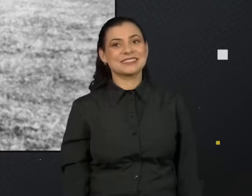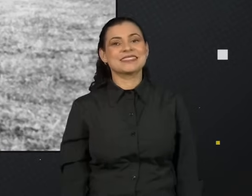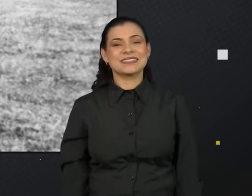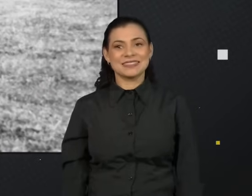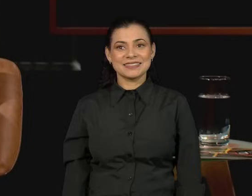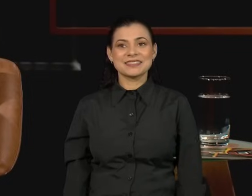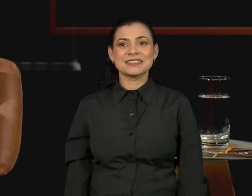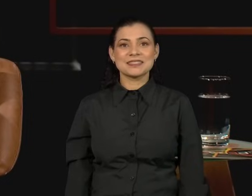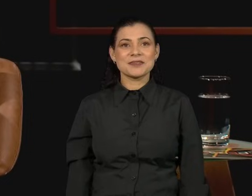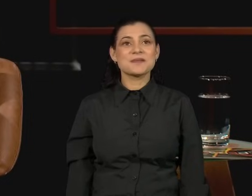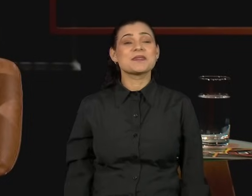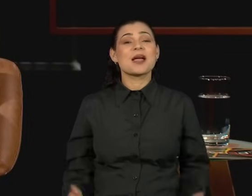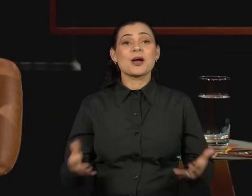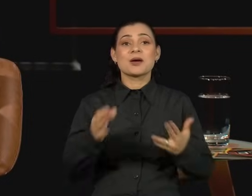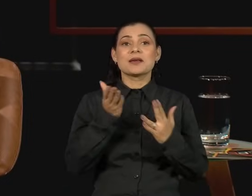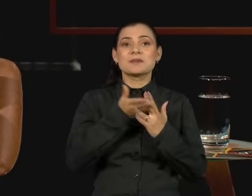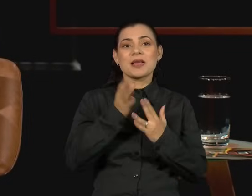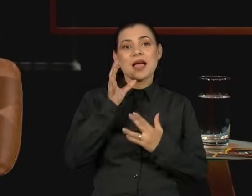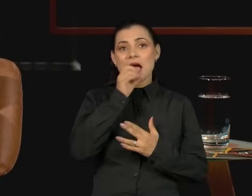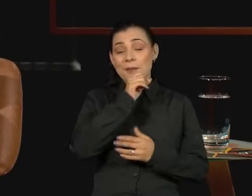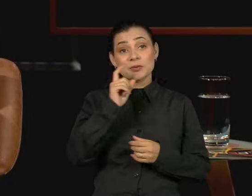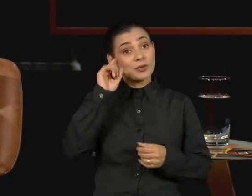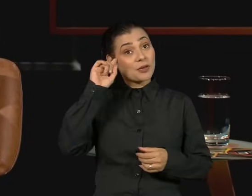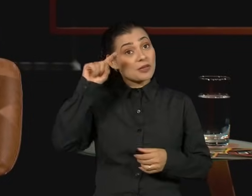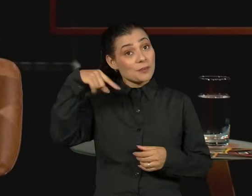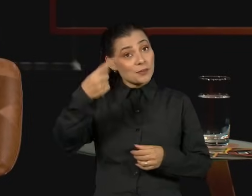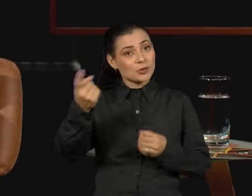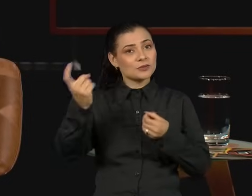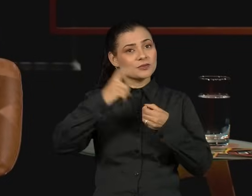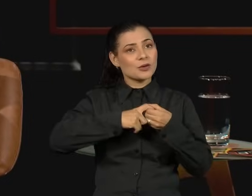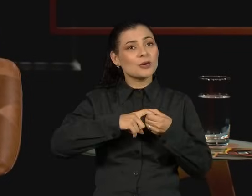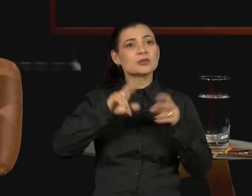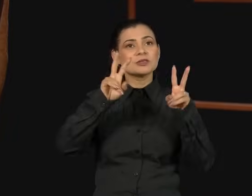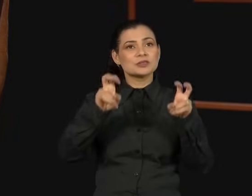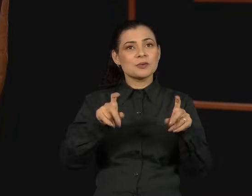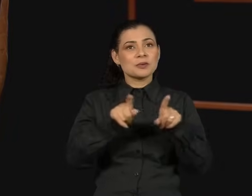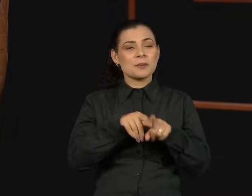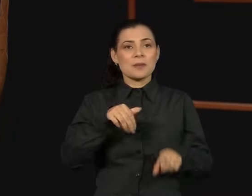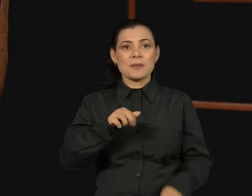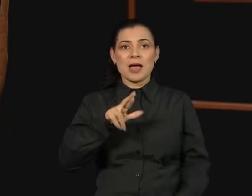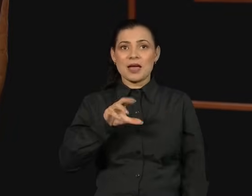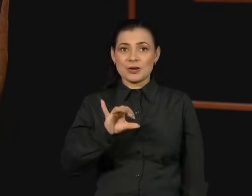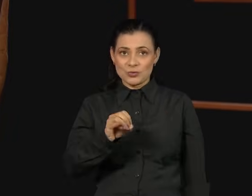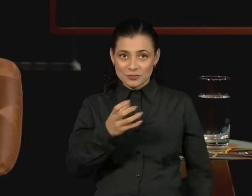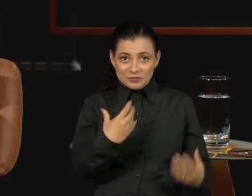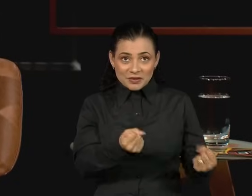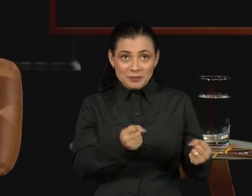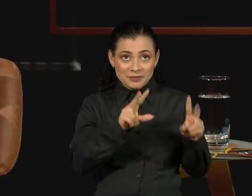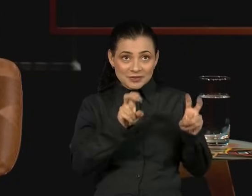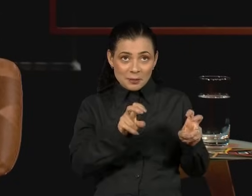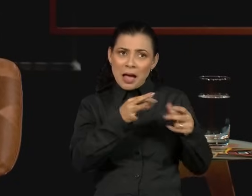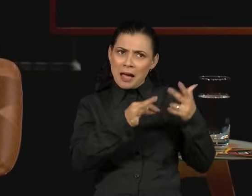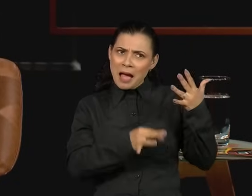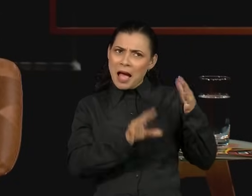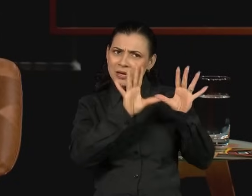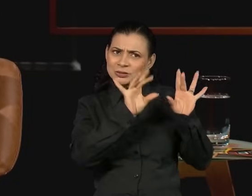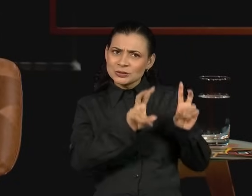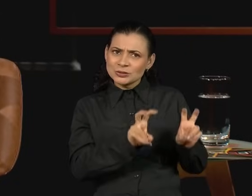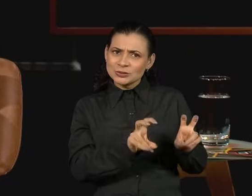Vamos fazer uma pequena pausa, Wisnik, mas na volta vamos falar sobre Mário de Andrade? Dentre outros assuntos,